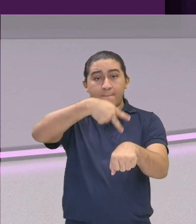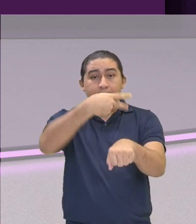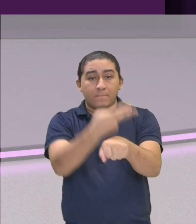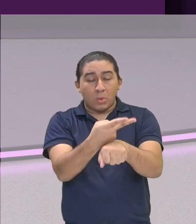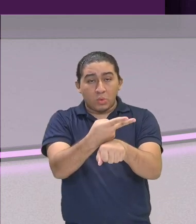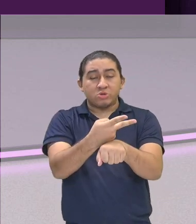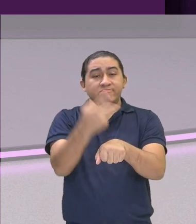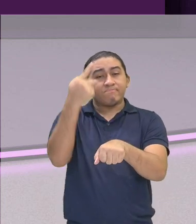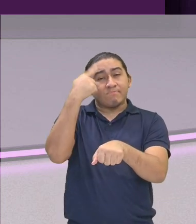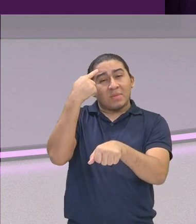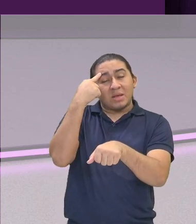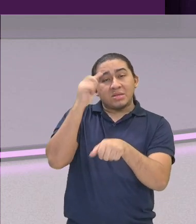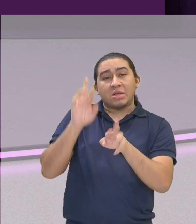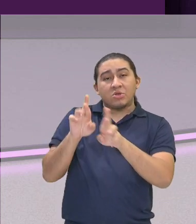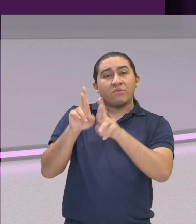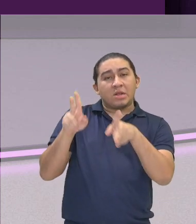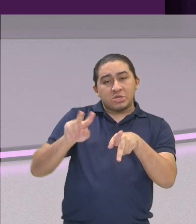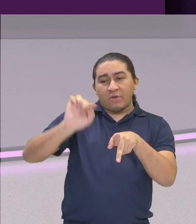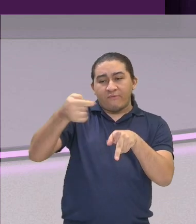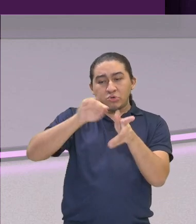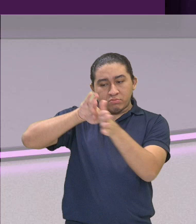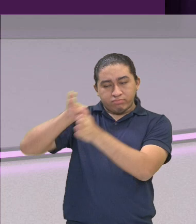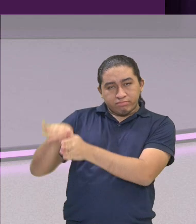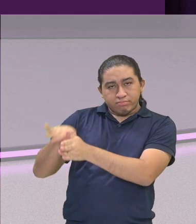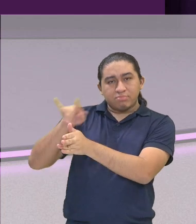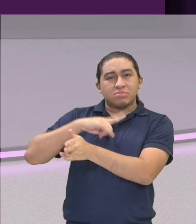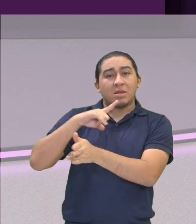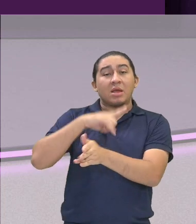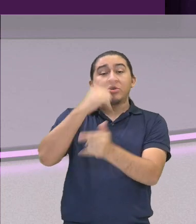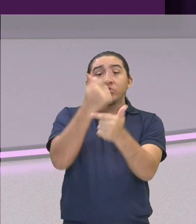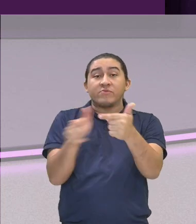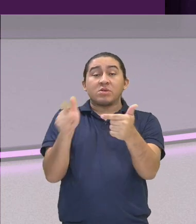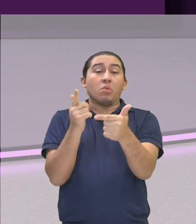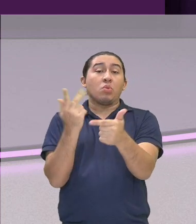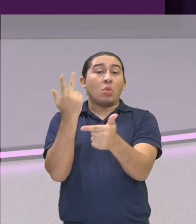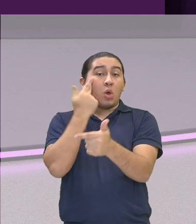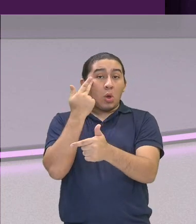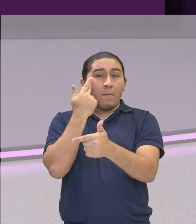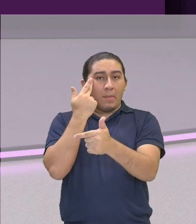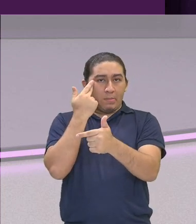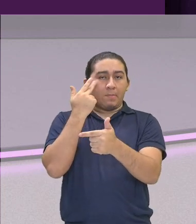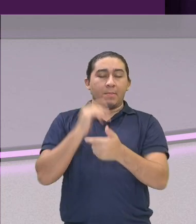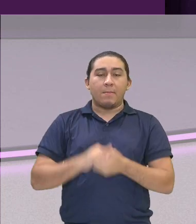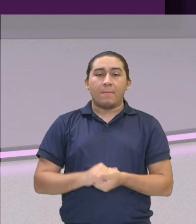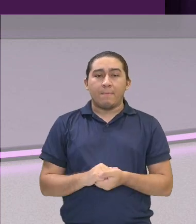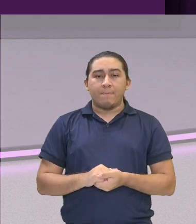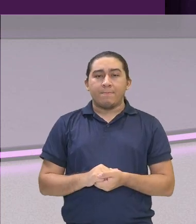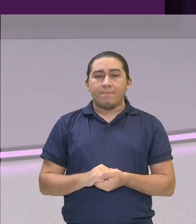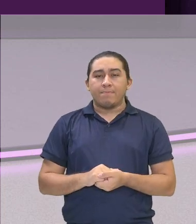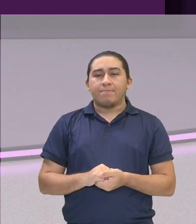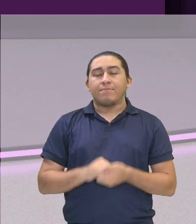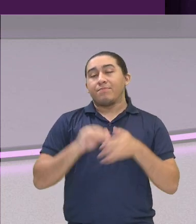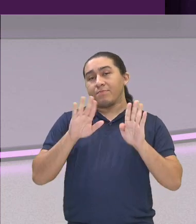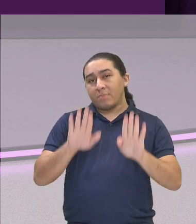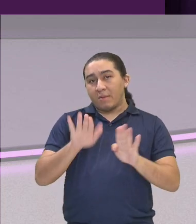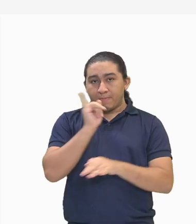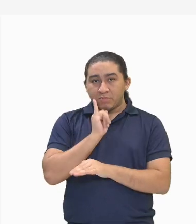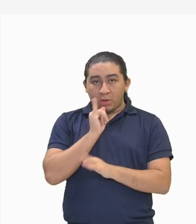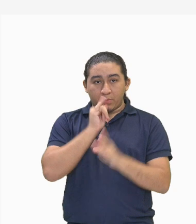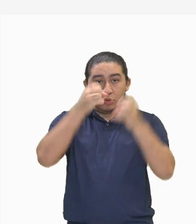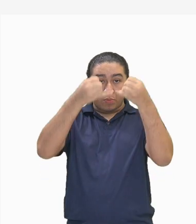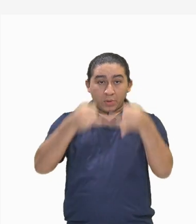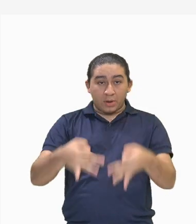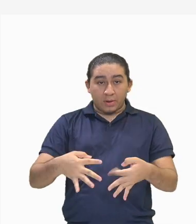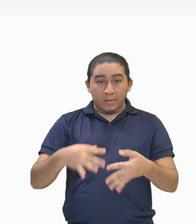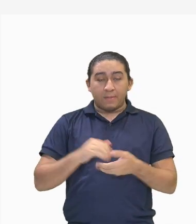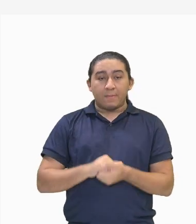houve a vírgula, tá? Já que você igualou e faz essa divisão normalmente. Como assim? Vamos lá para os nossos exemplos.